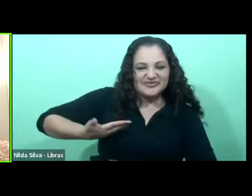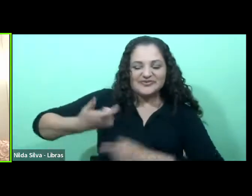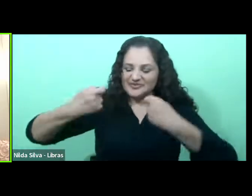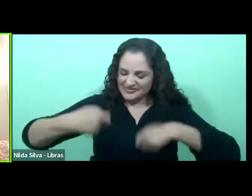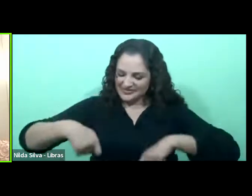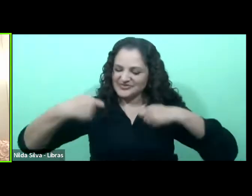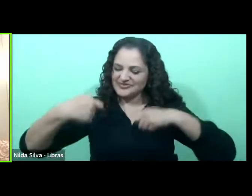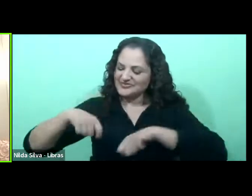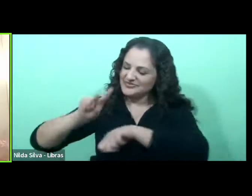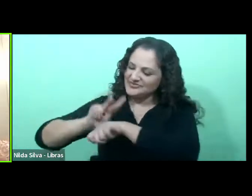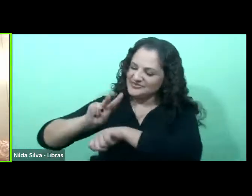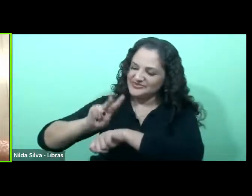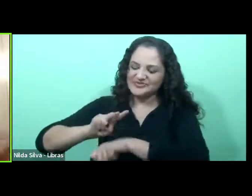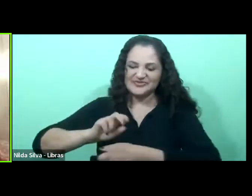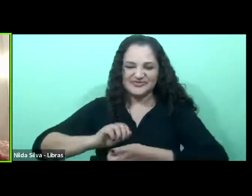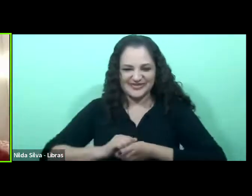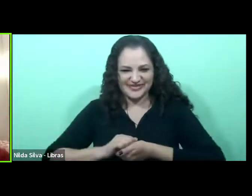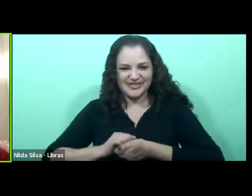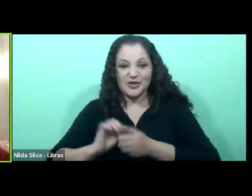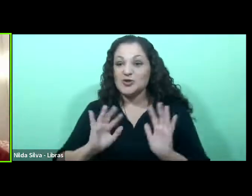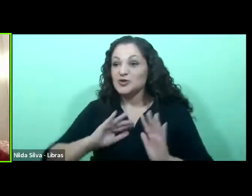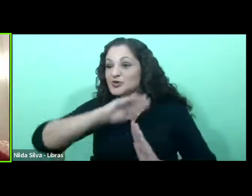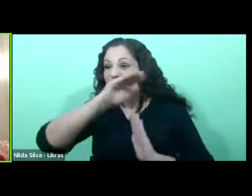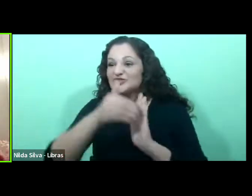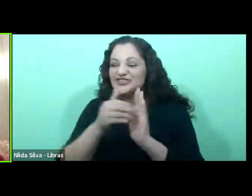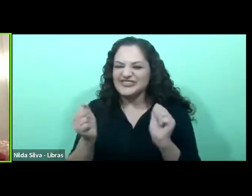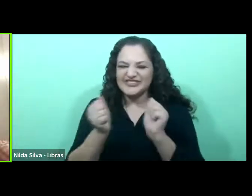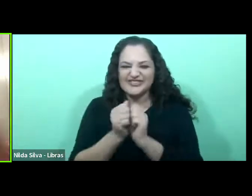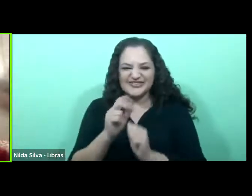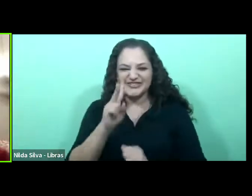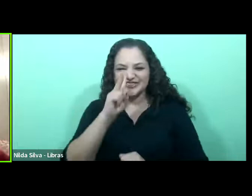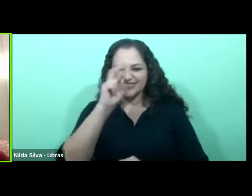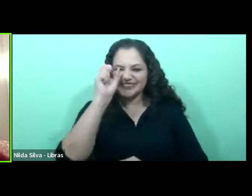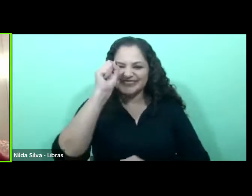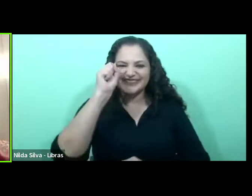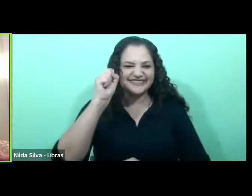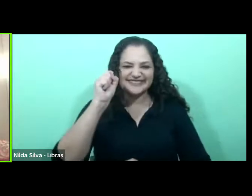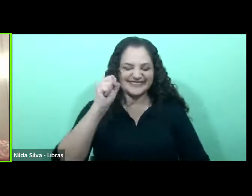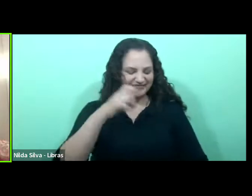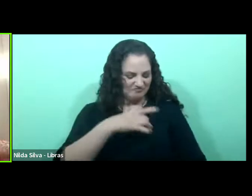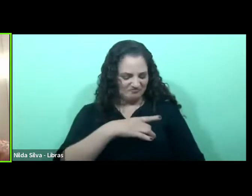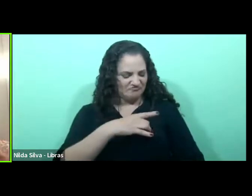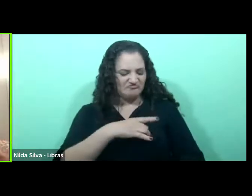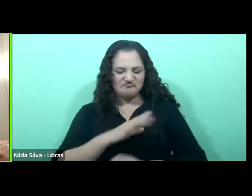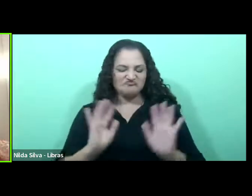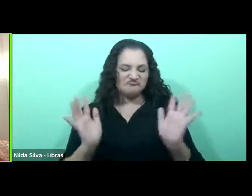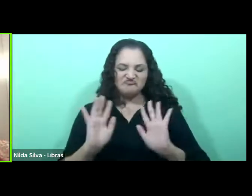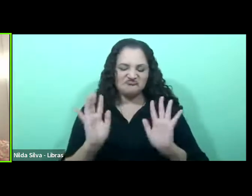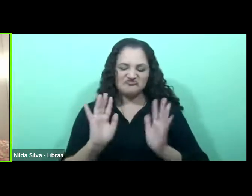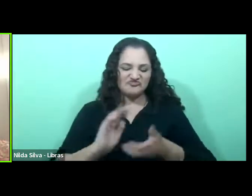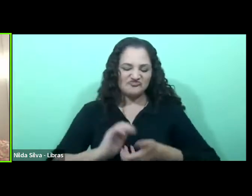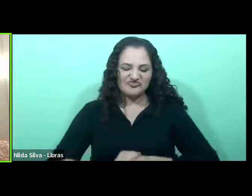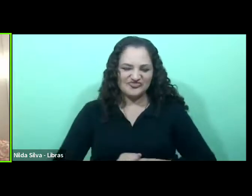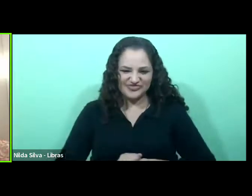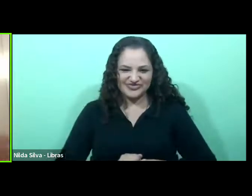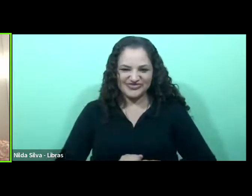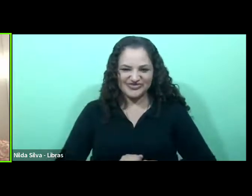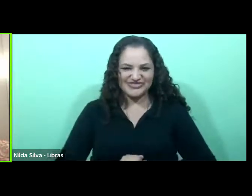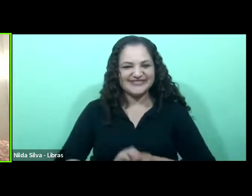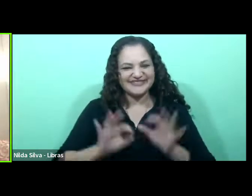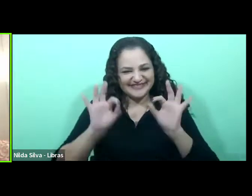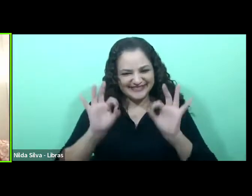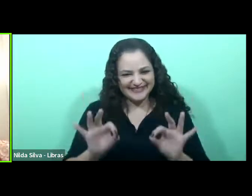preciso proteger. Todos juntos somos fortes, não há nada a temer. É